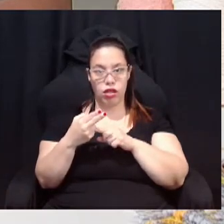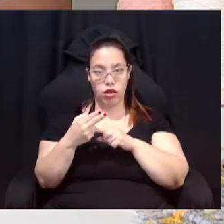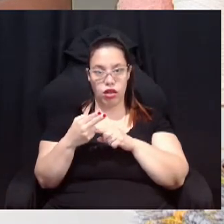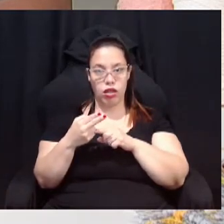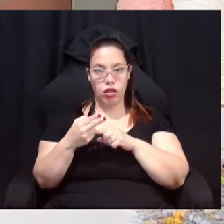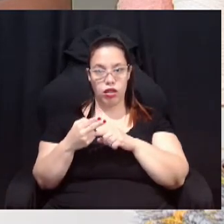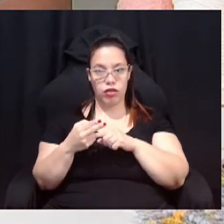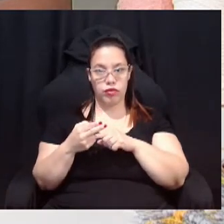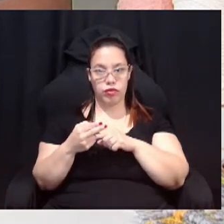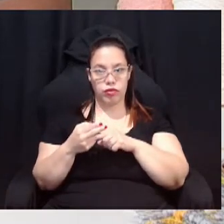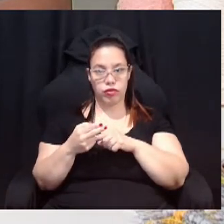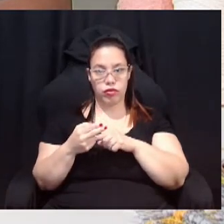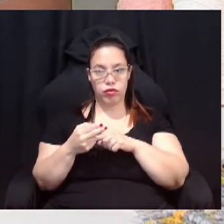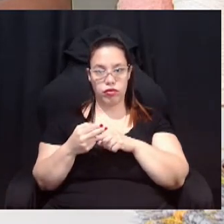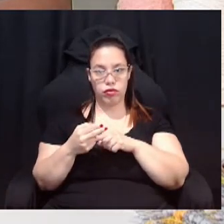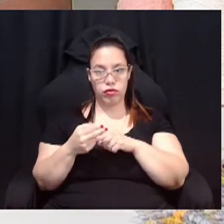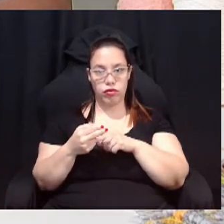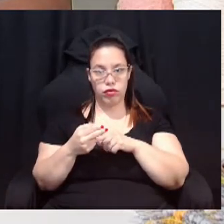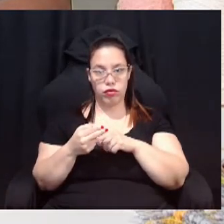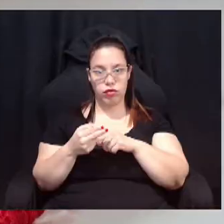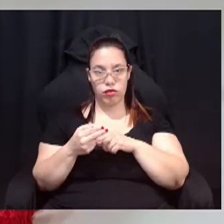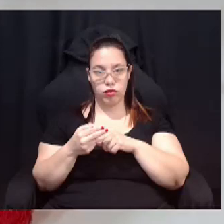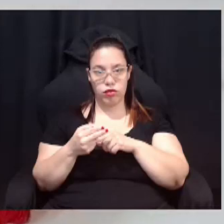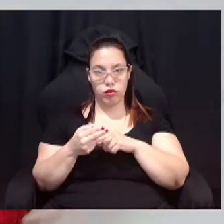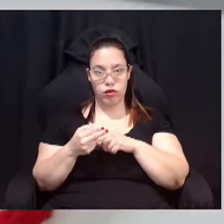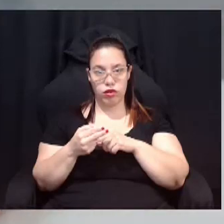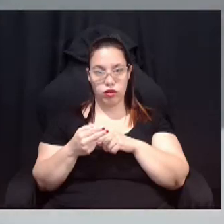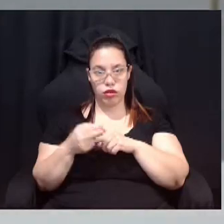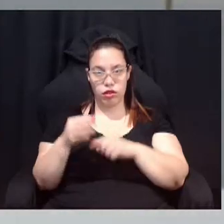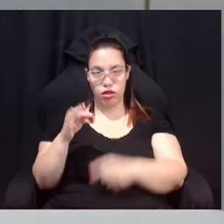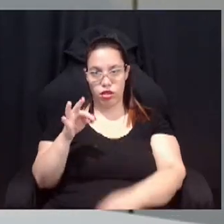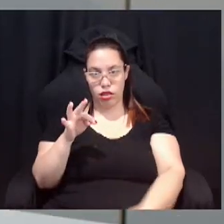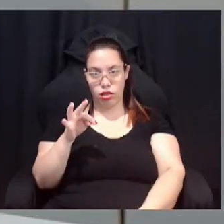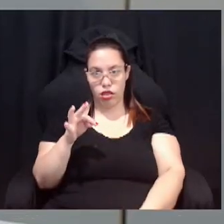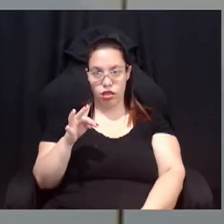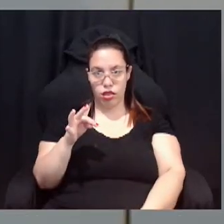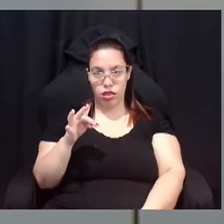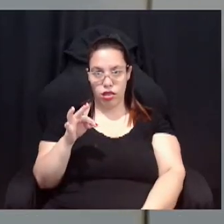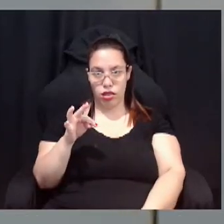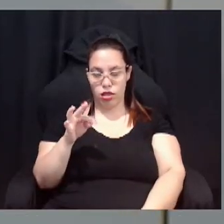tesoura. Que nem franja mesmo.